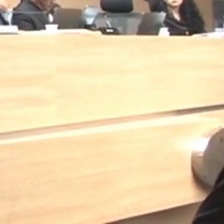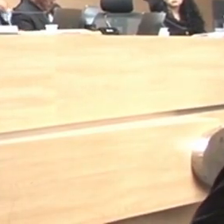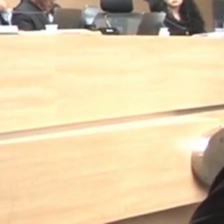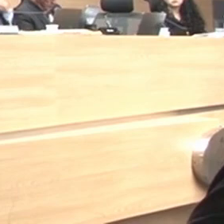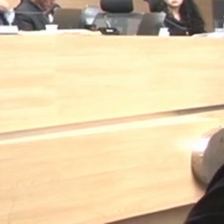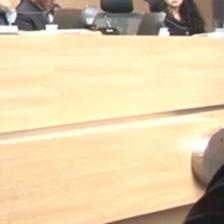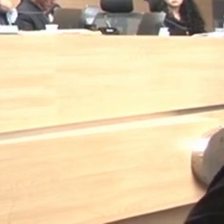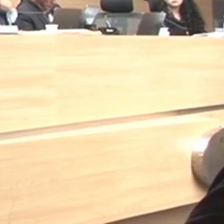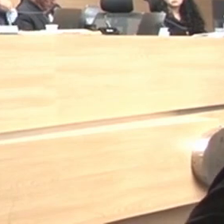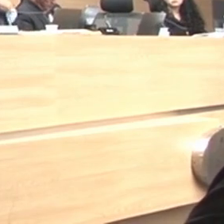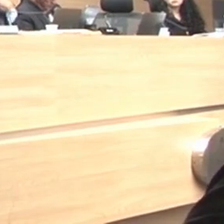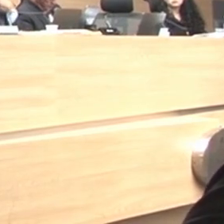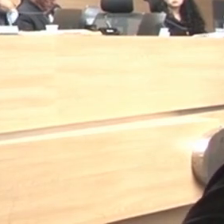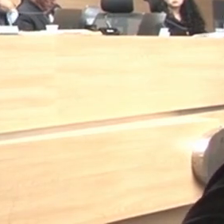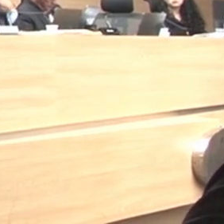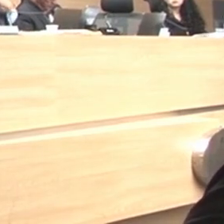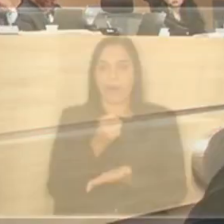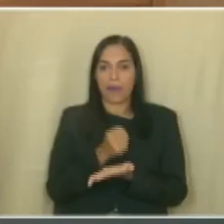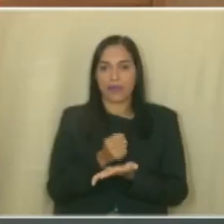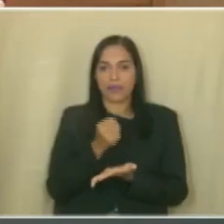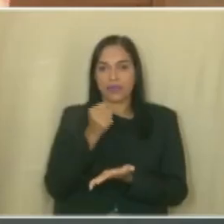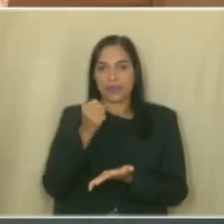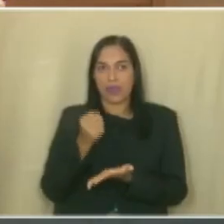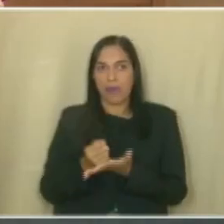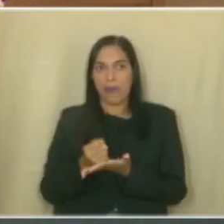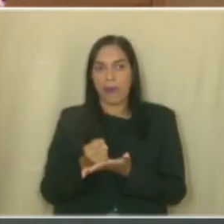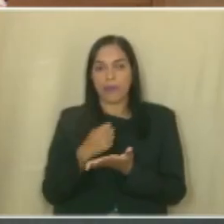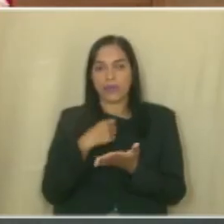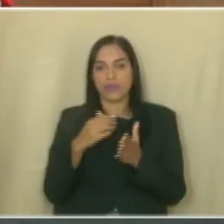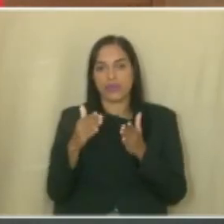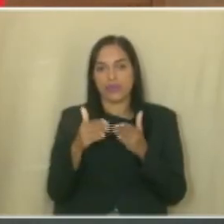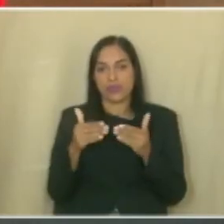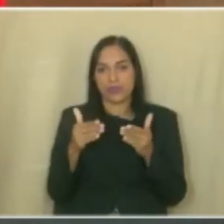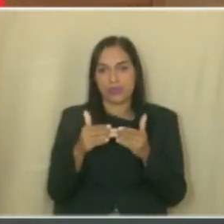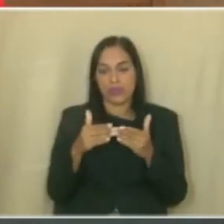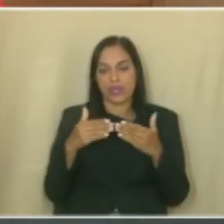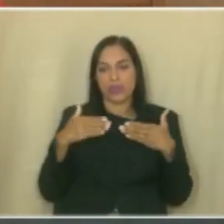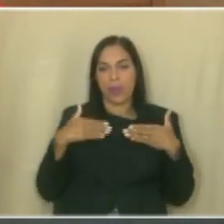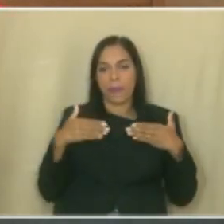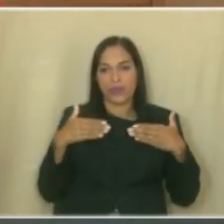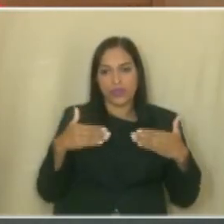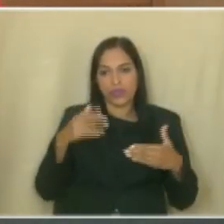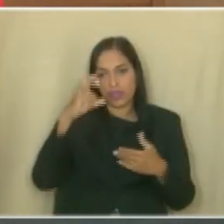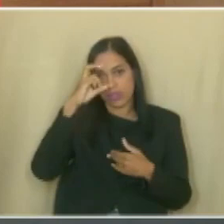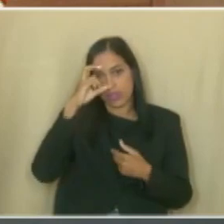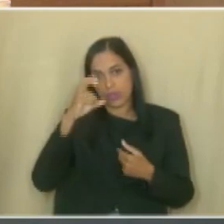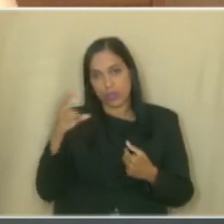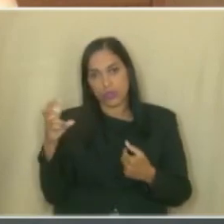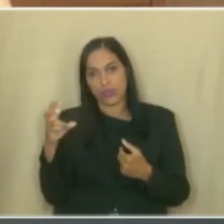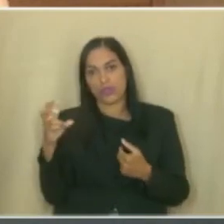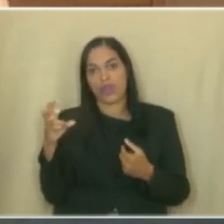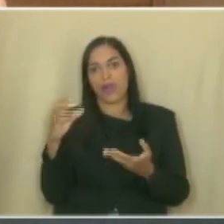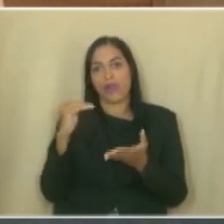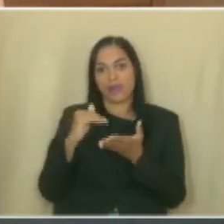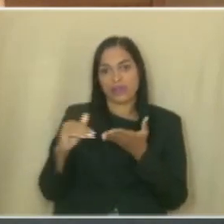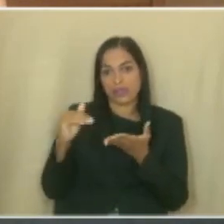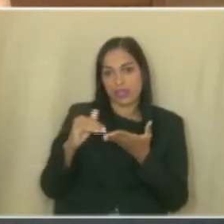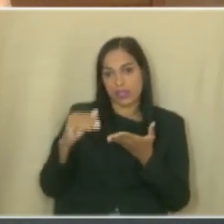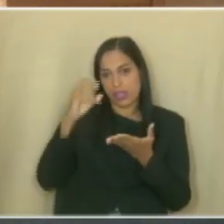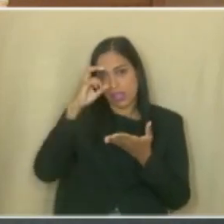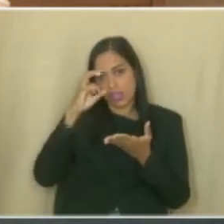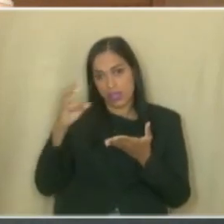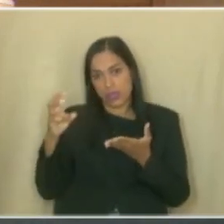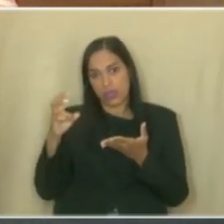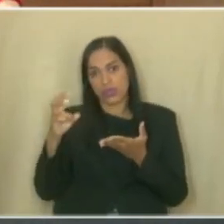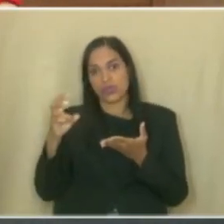documentação em todos os seus editais. O nosso apelo ao Ministério da Cultura e à Secretaria de Cultura do